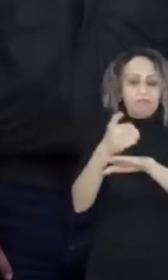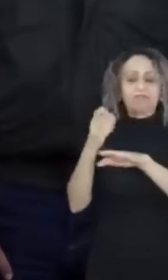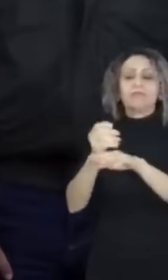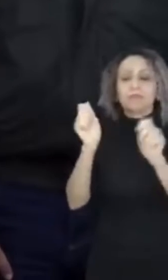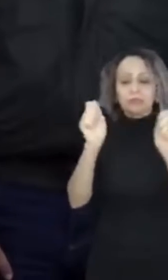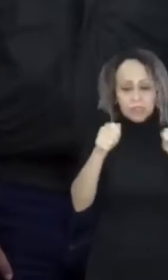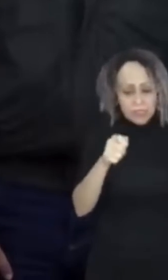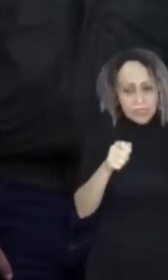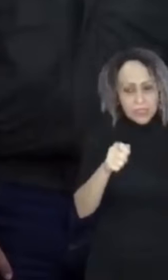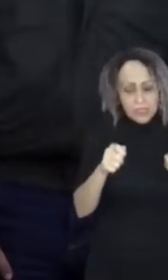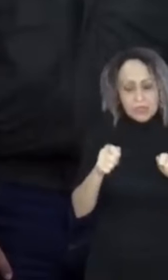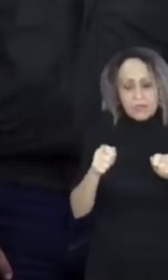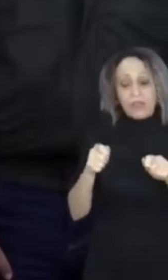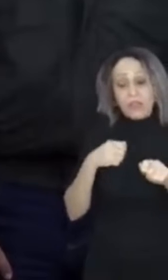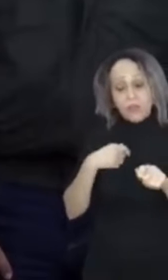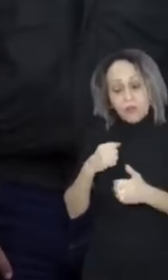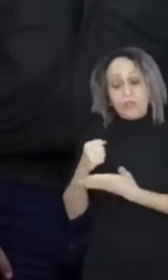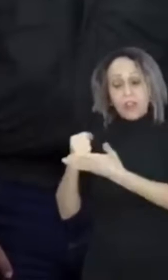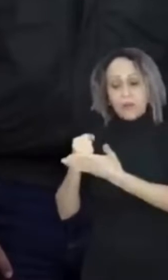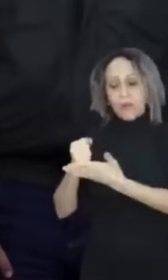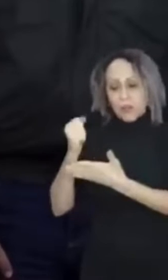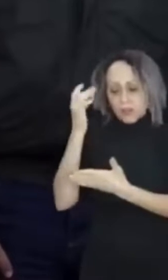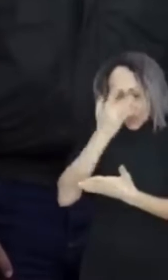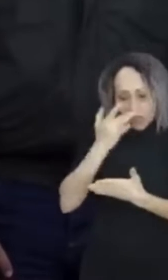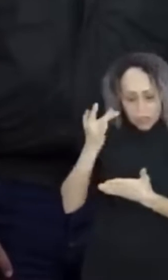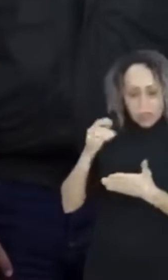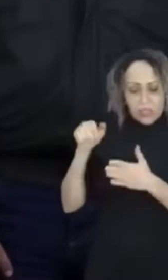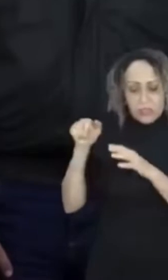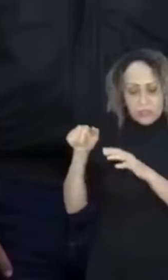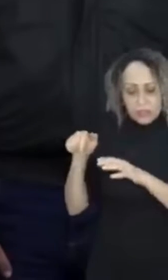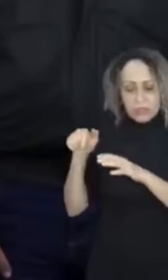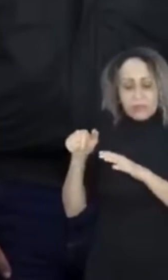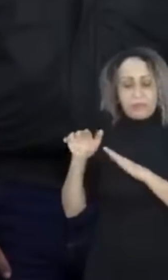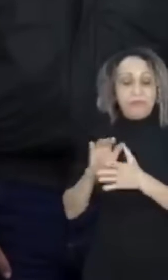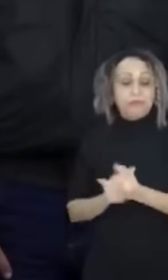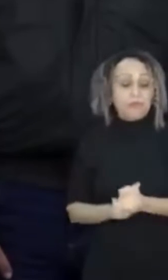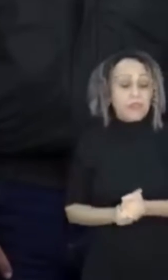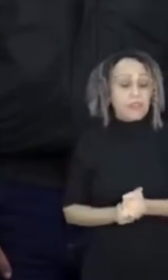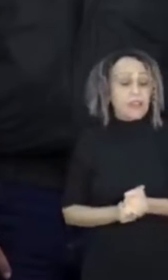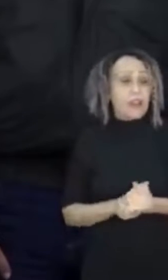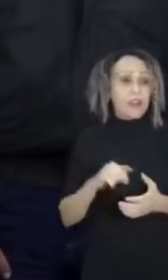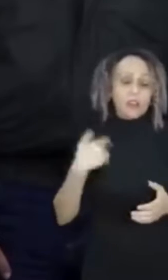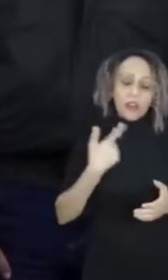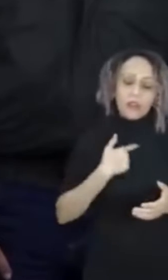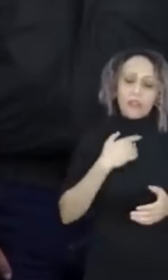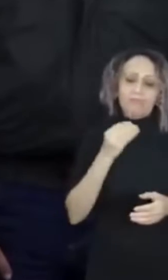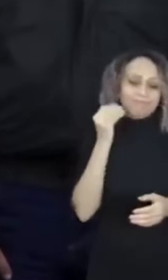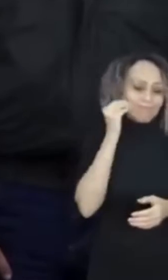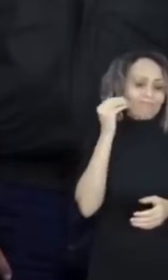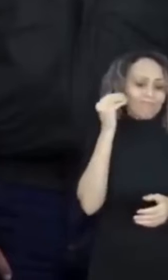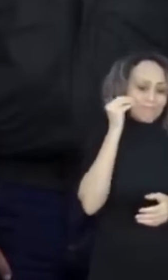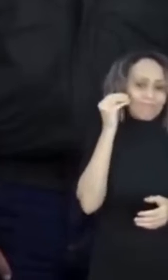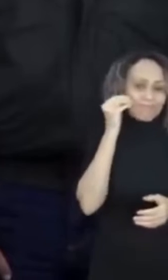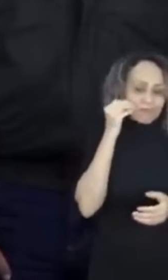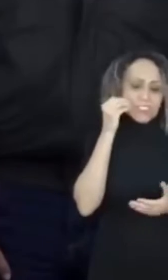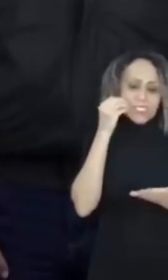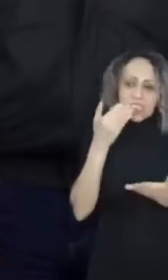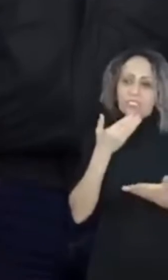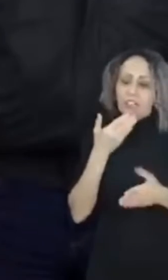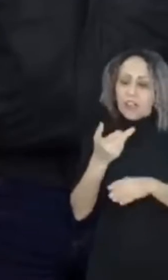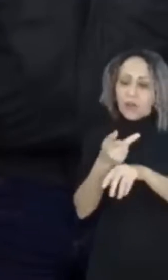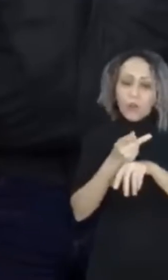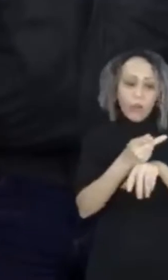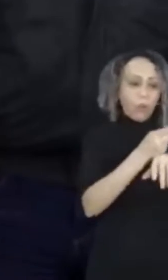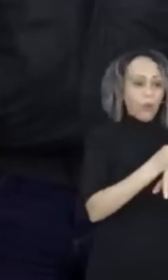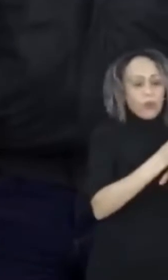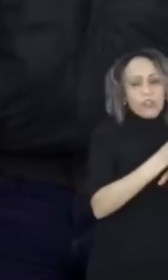tentar conquistar o máximo de apoio possível. Eu nunca tive relação com o atual governador de São